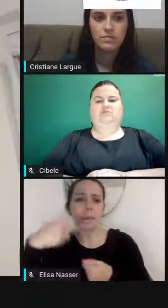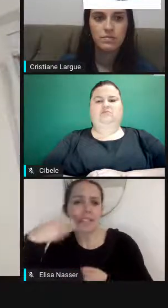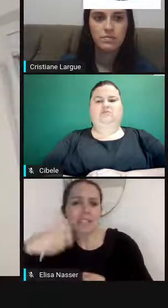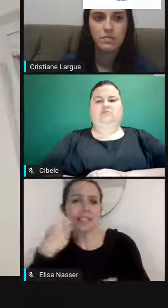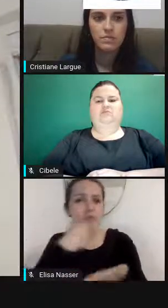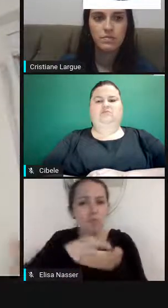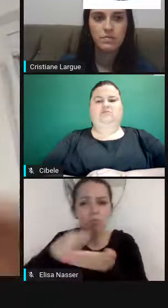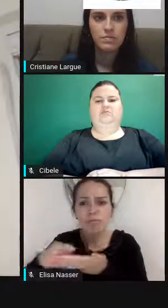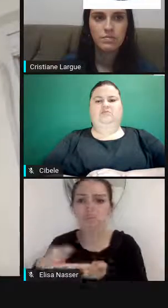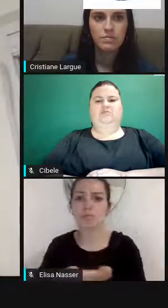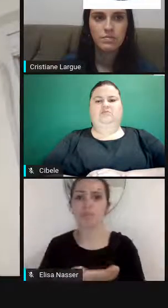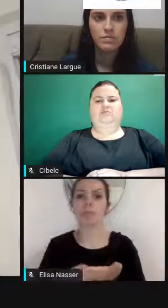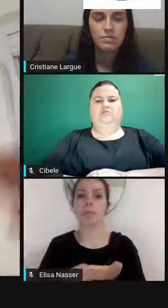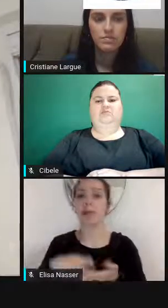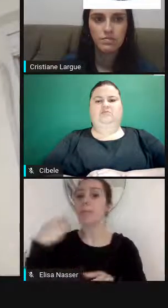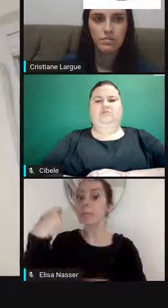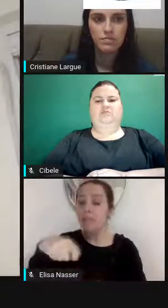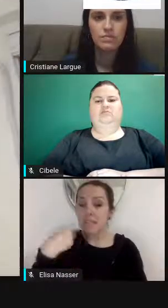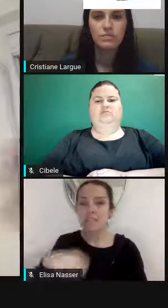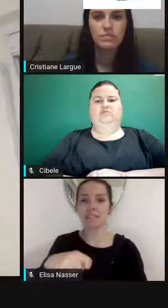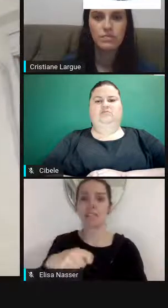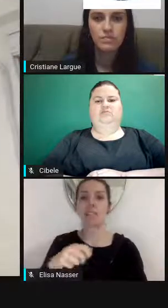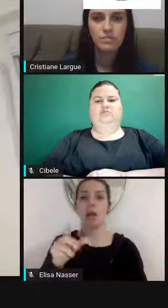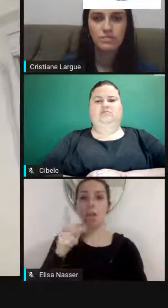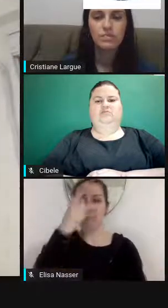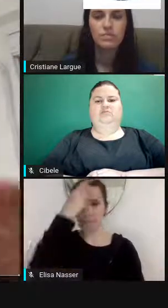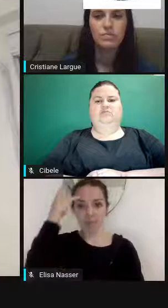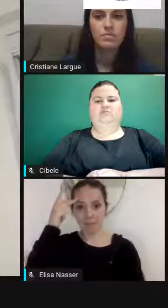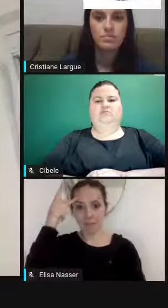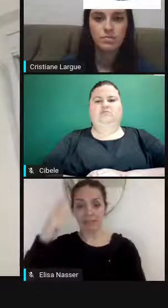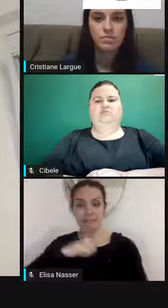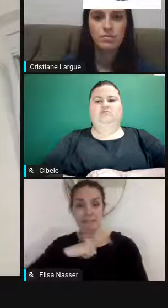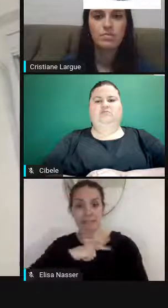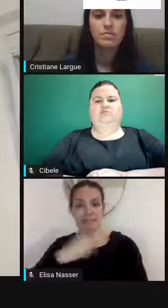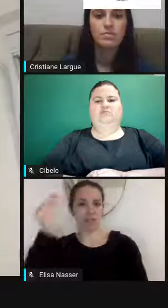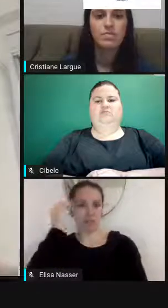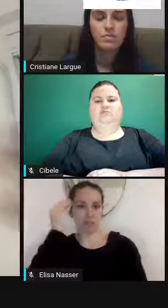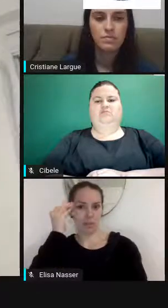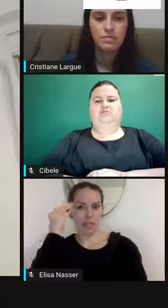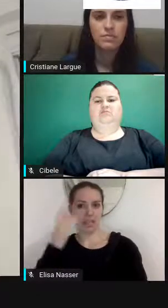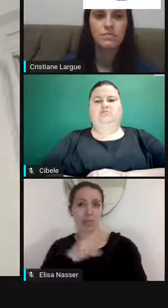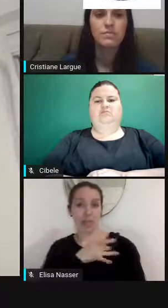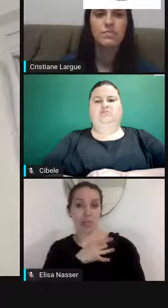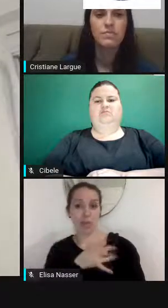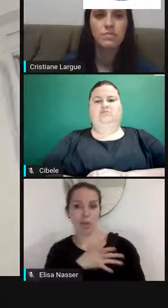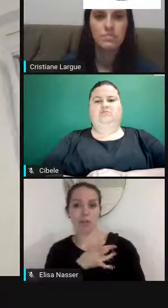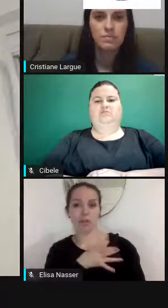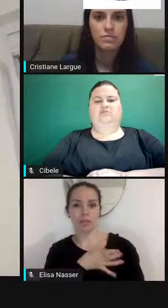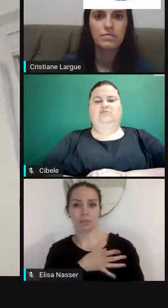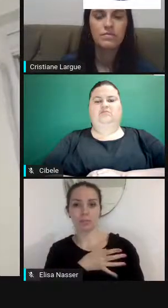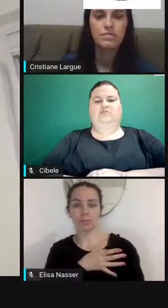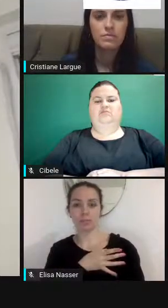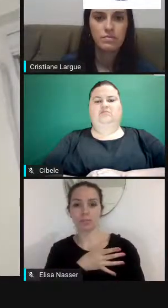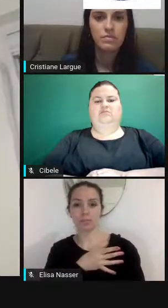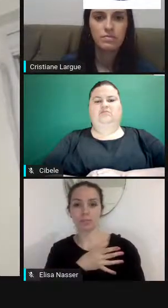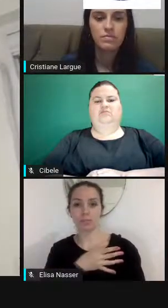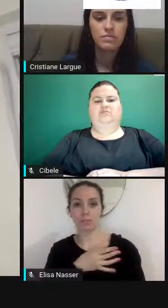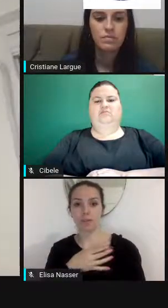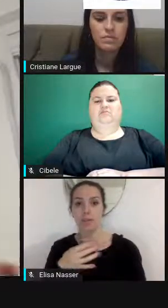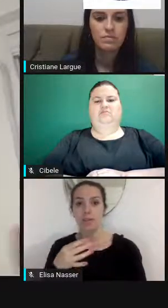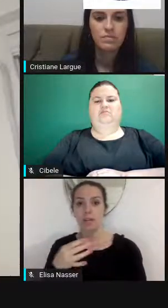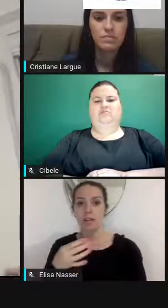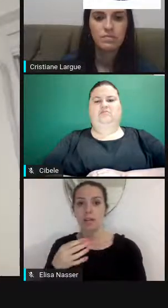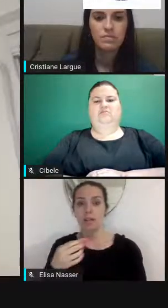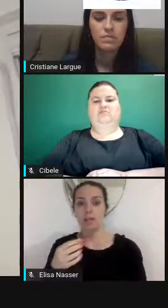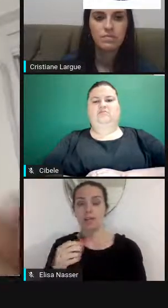passou por aquela dor que teve a dor né que teve um problema para ela te ensinar e eu acredito que essa vai ser uma a feira das Universidades quer